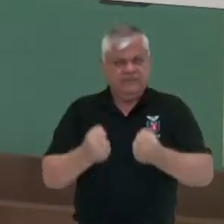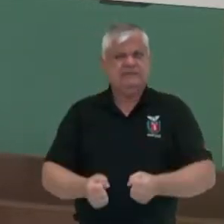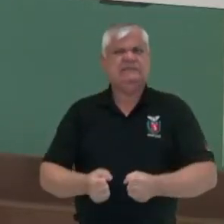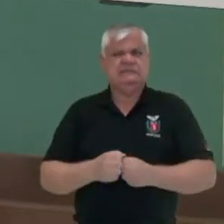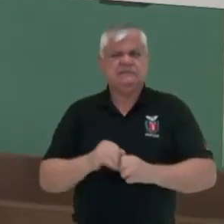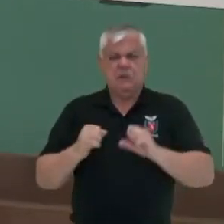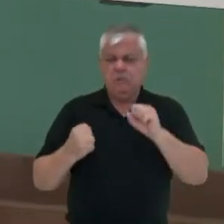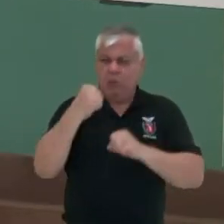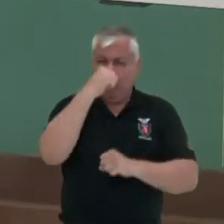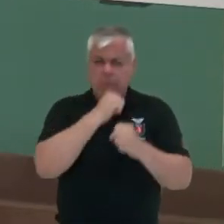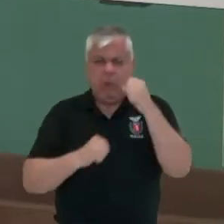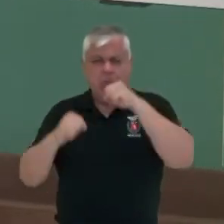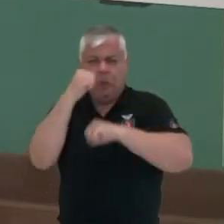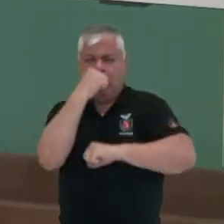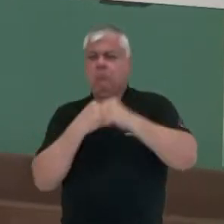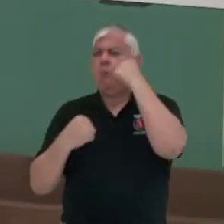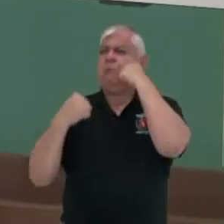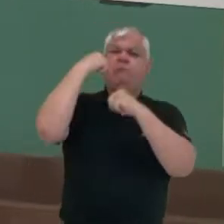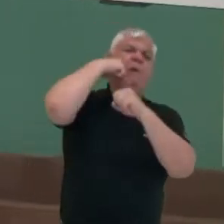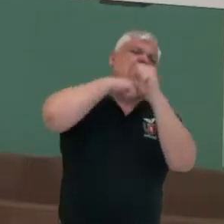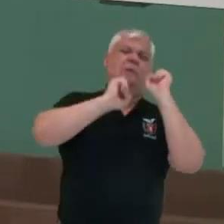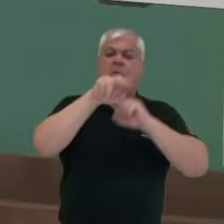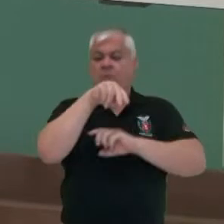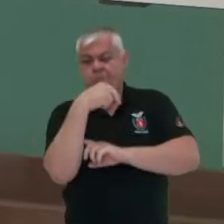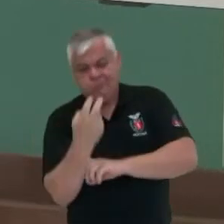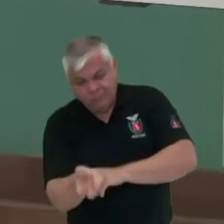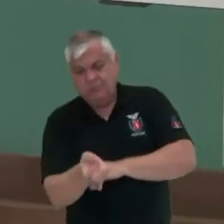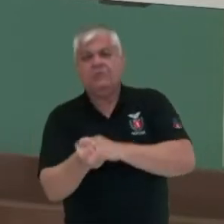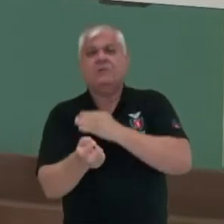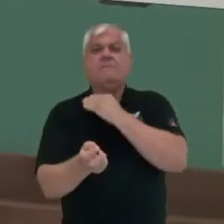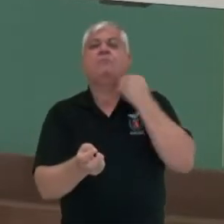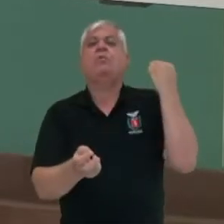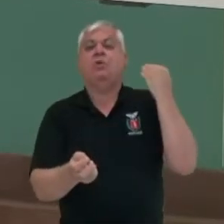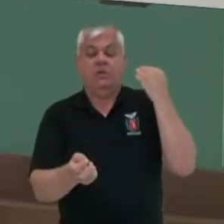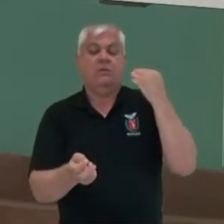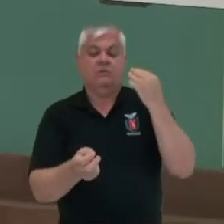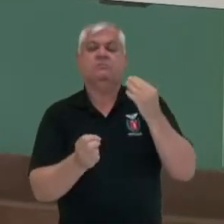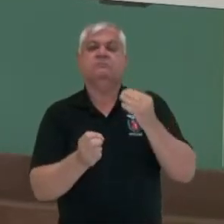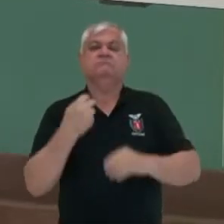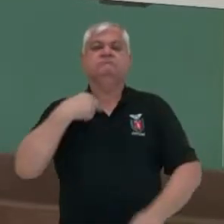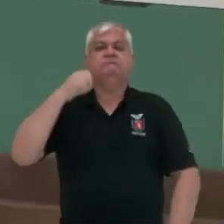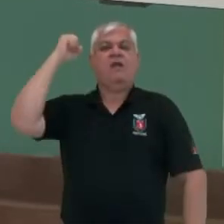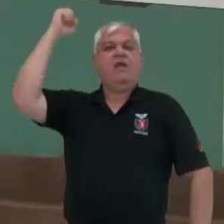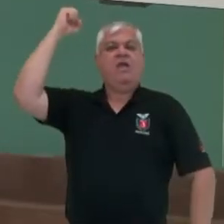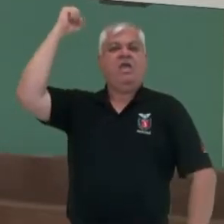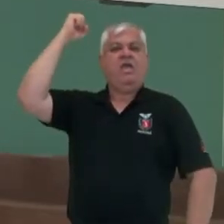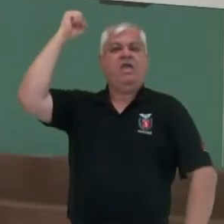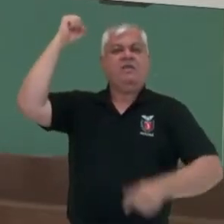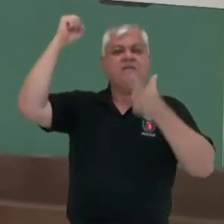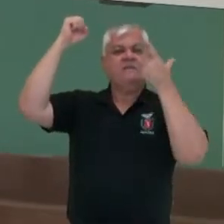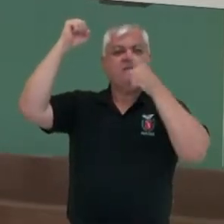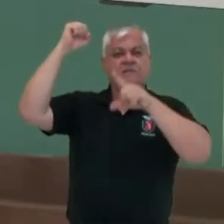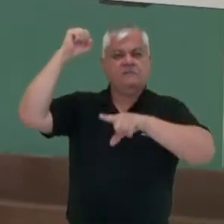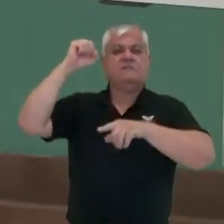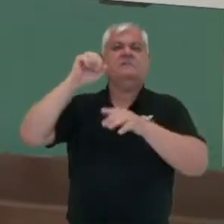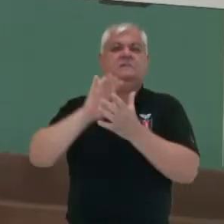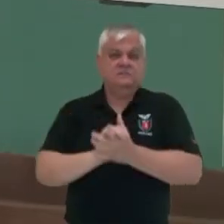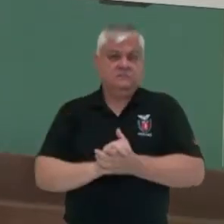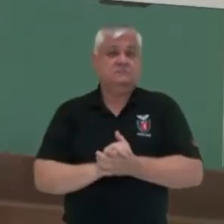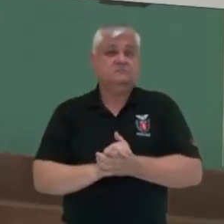só acabava na Roma Antiga quando um dos lutadores morriam, E daí com